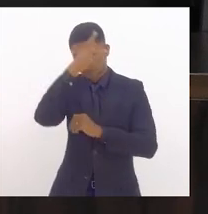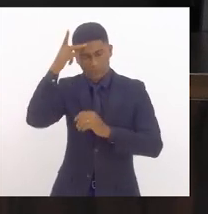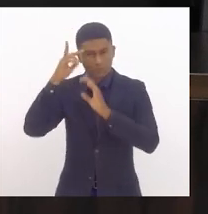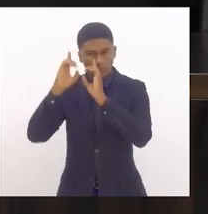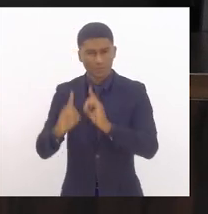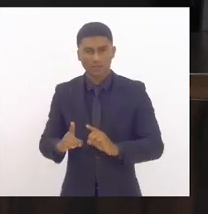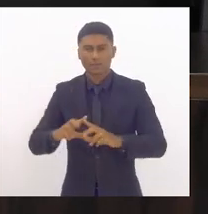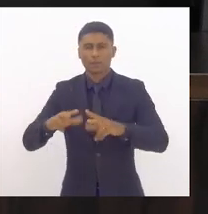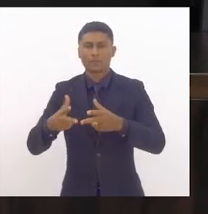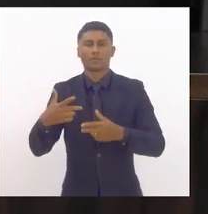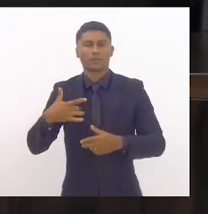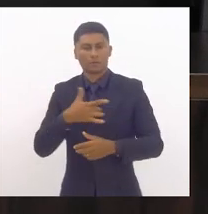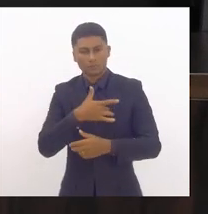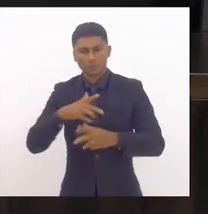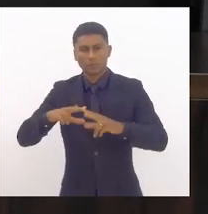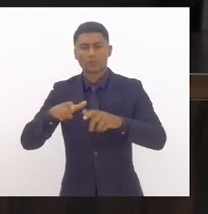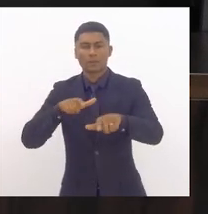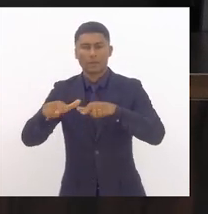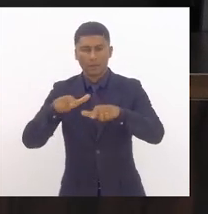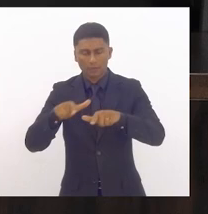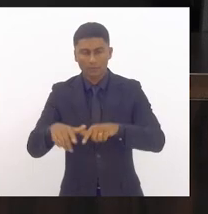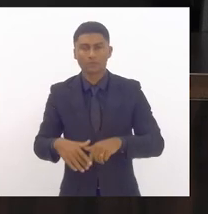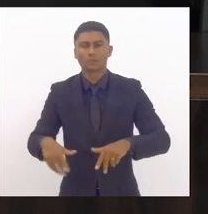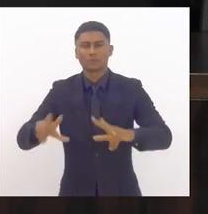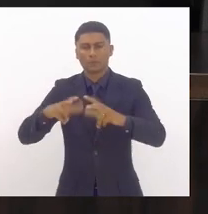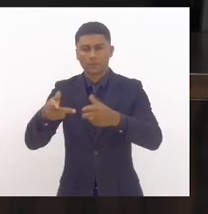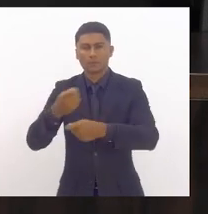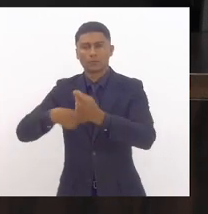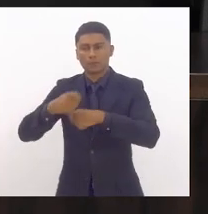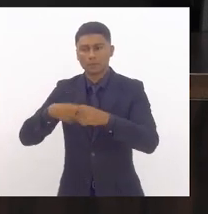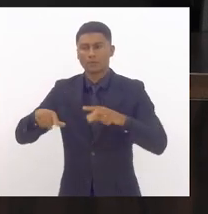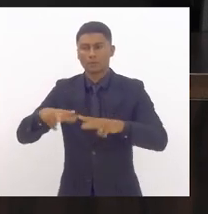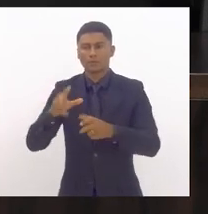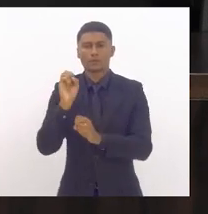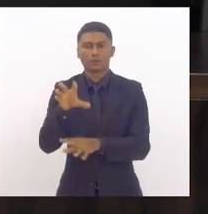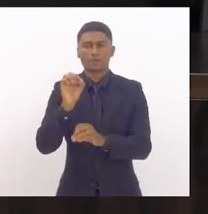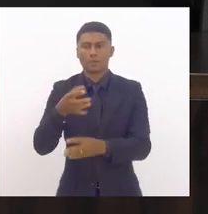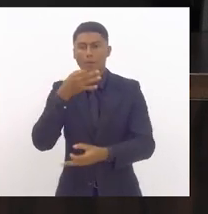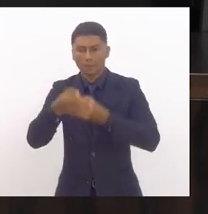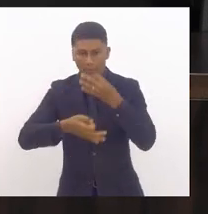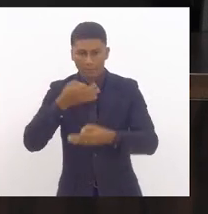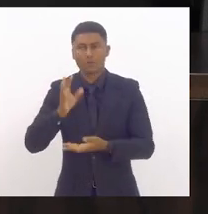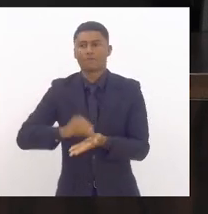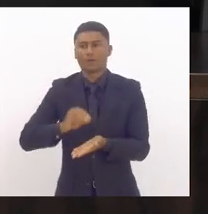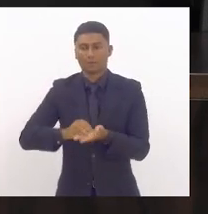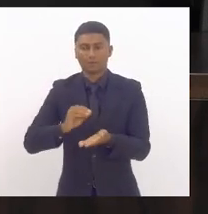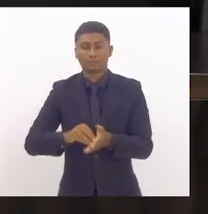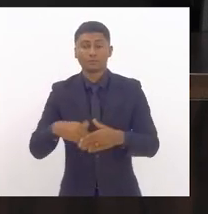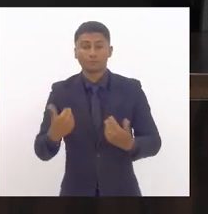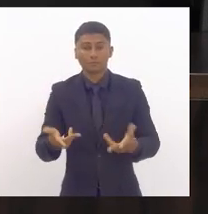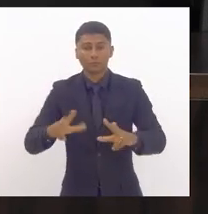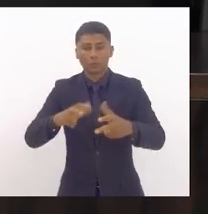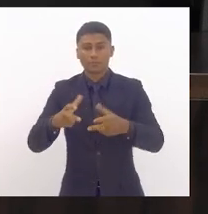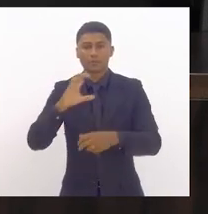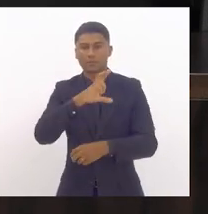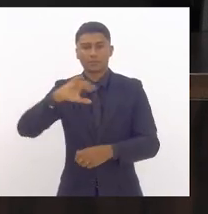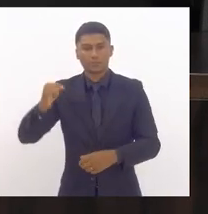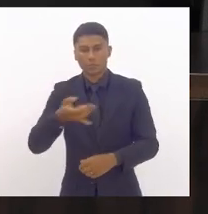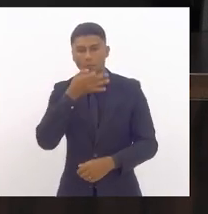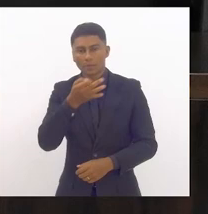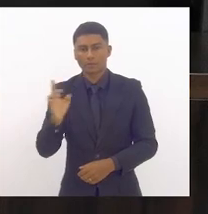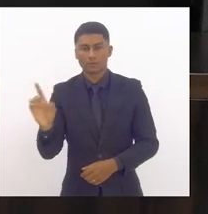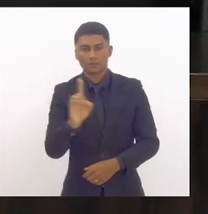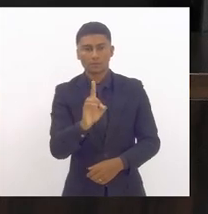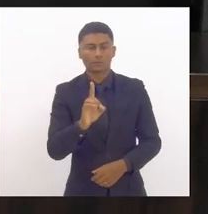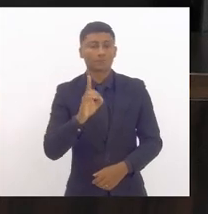de Trabalho, Legislação Social e Seguridade Social, de Economia, de Educação e Orçamento. Para emitir parecer pela Comissão de Constituição e Justiça, deputado